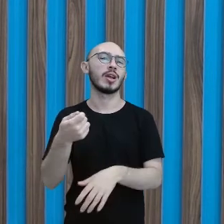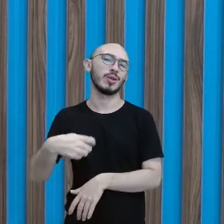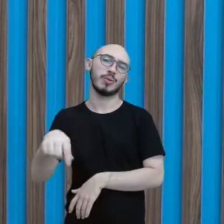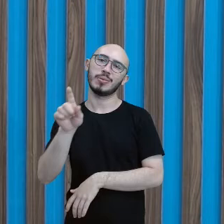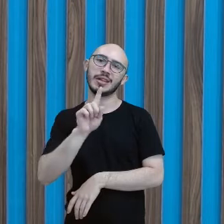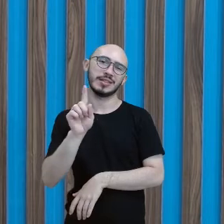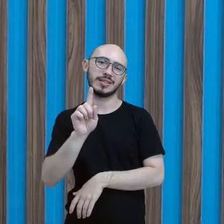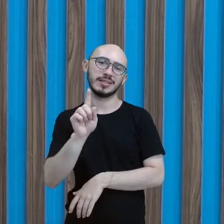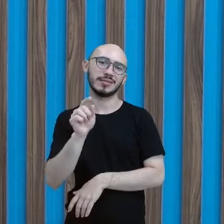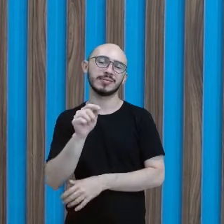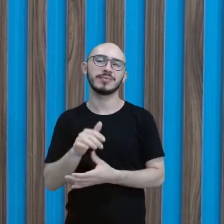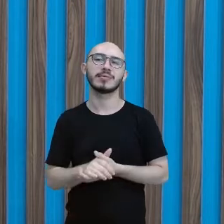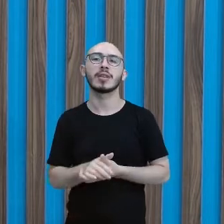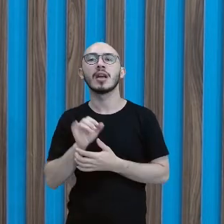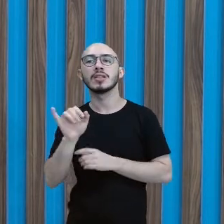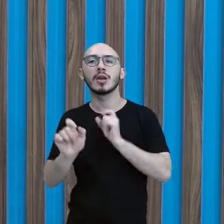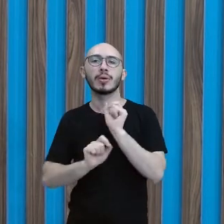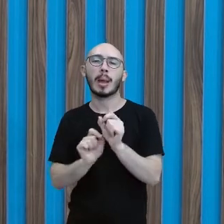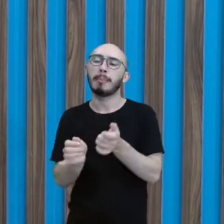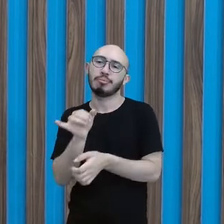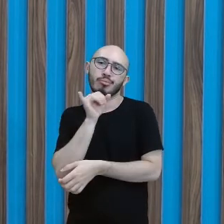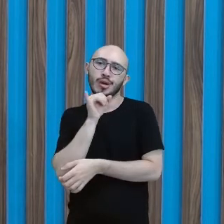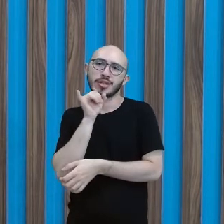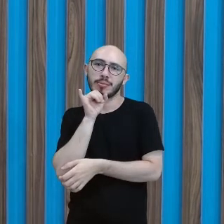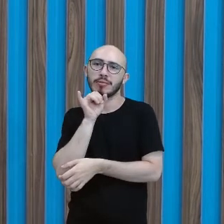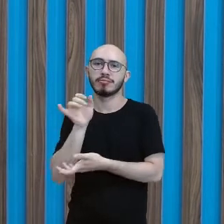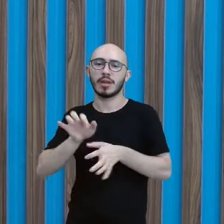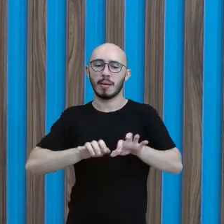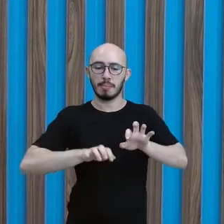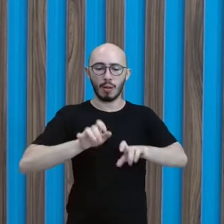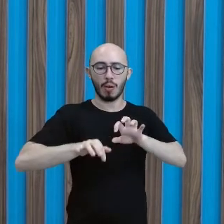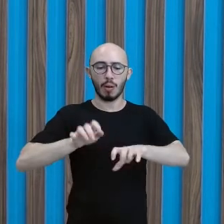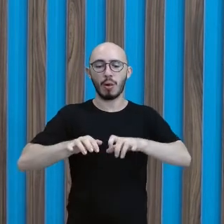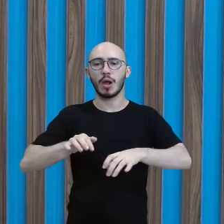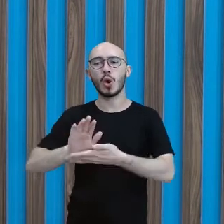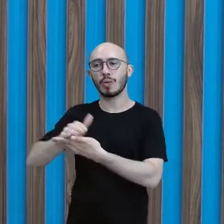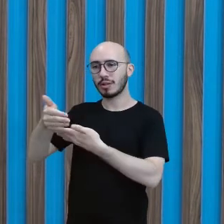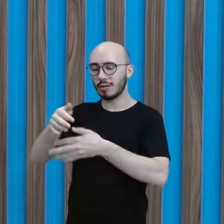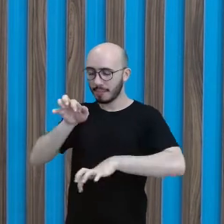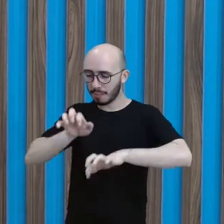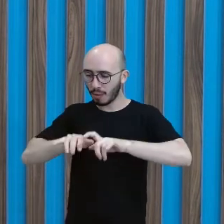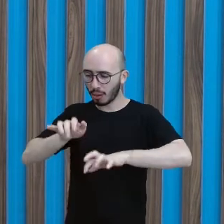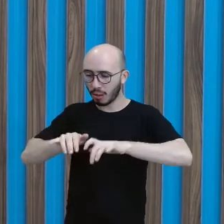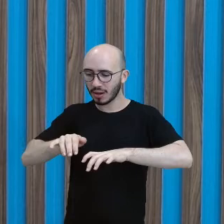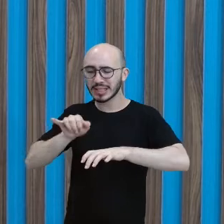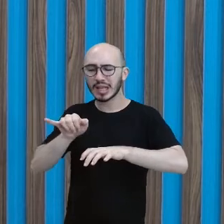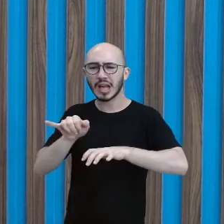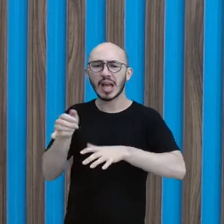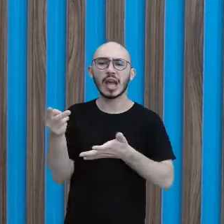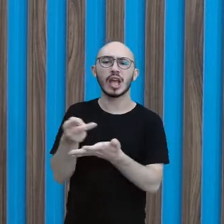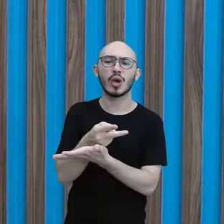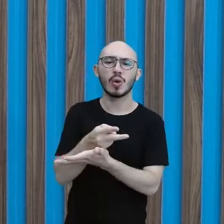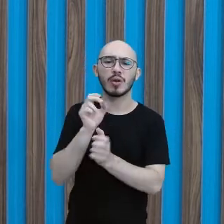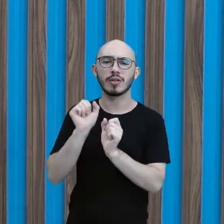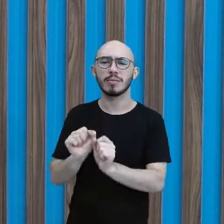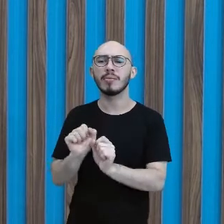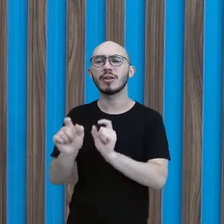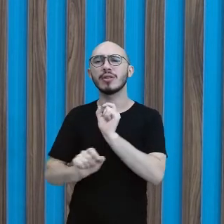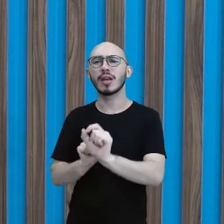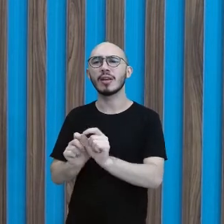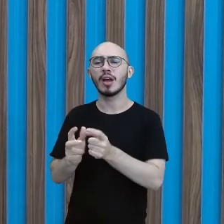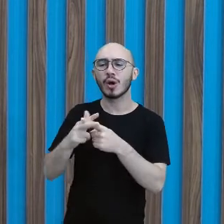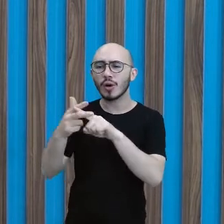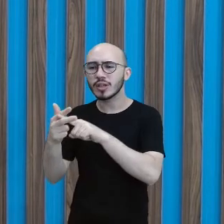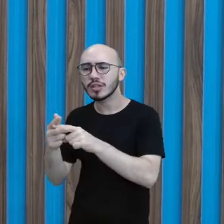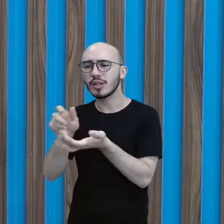no computador, se você erra, por exemplo, na digitação, você seleciona ali, né, dá um delete, reescreve. Na